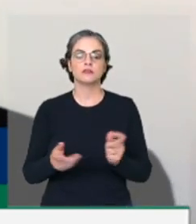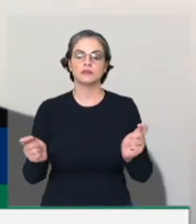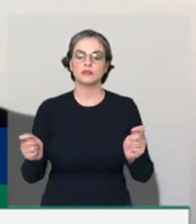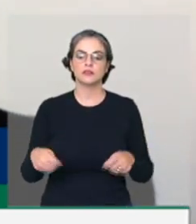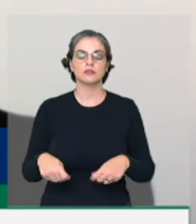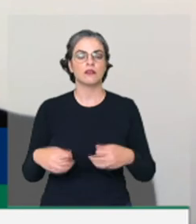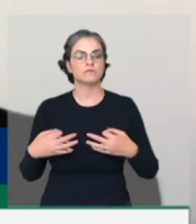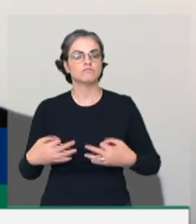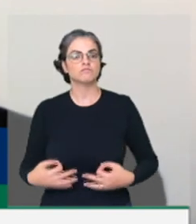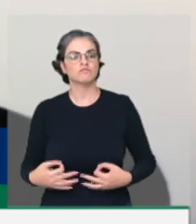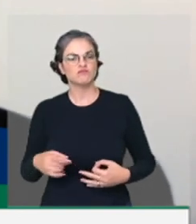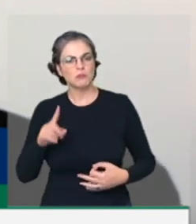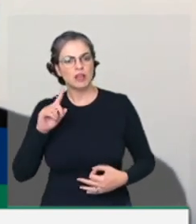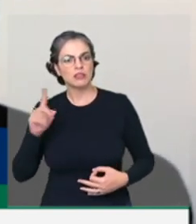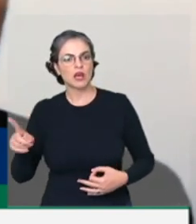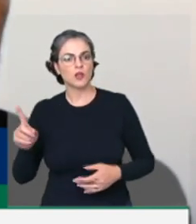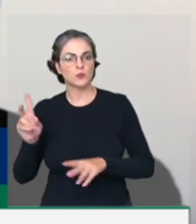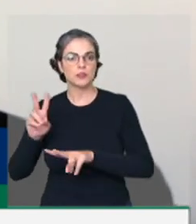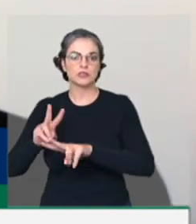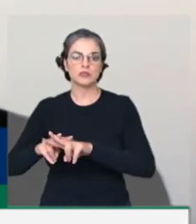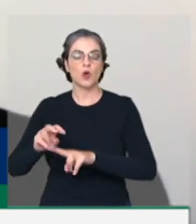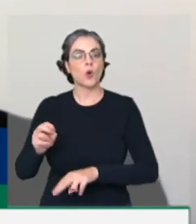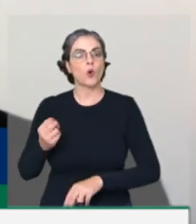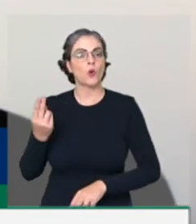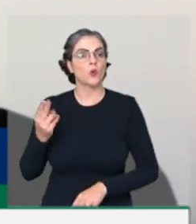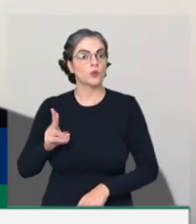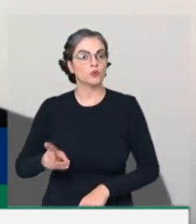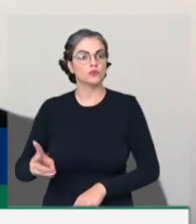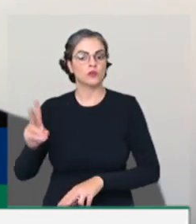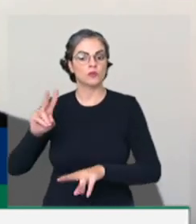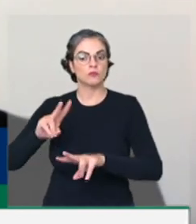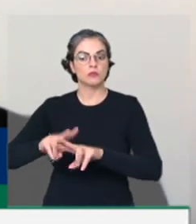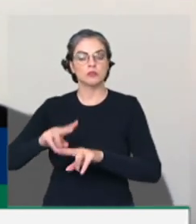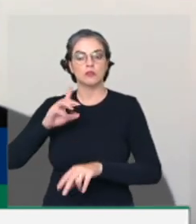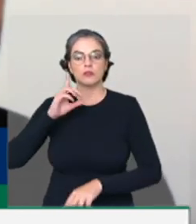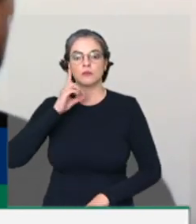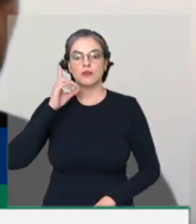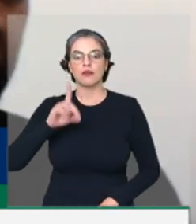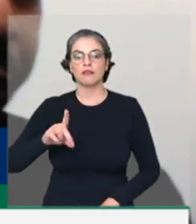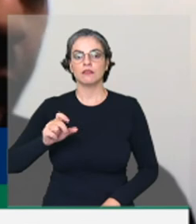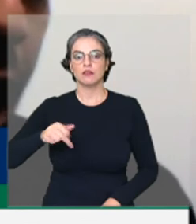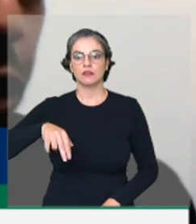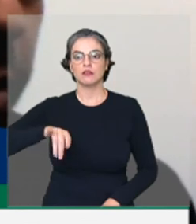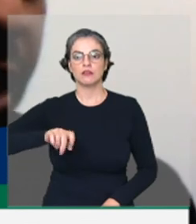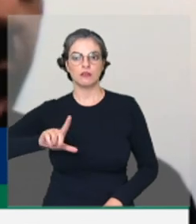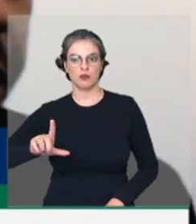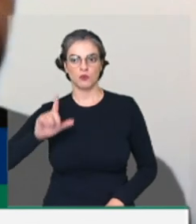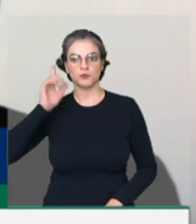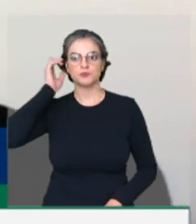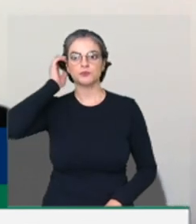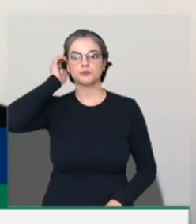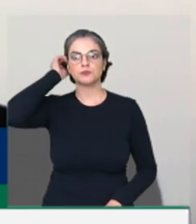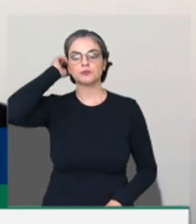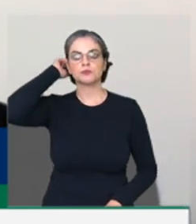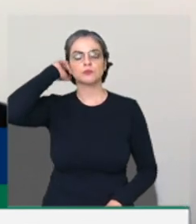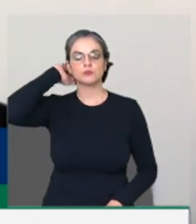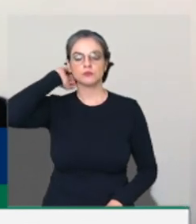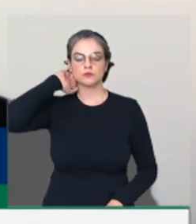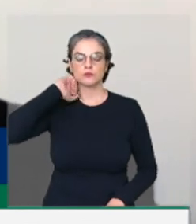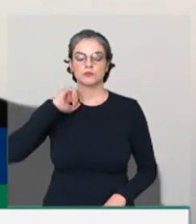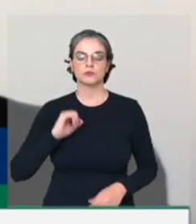mandado de prisão e, por conseguinte, da manutenção da prisão do deputado Daniel Silveira. encaminhando para o final, senhor presidente, não